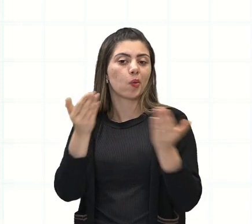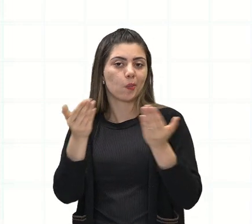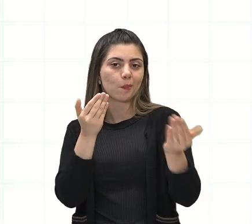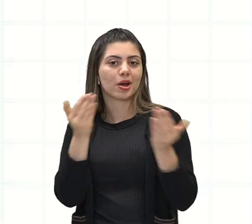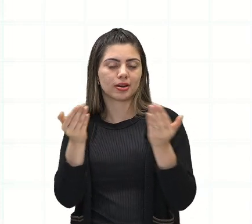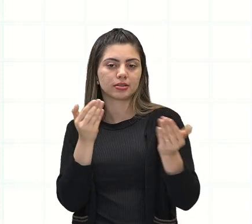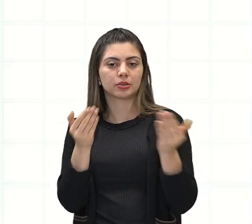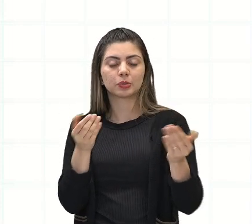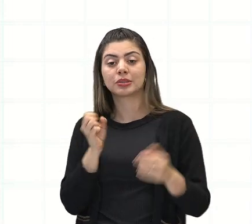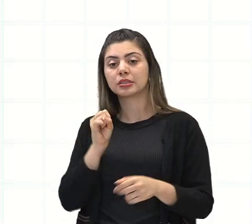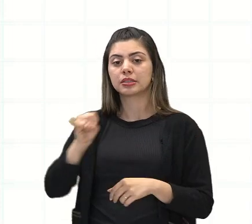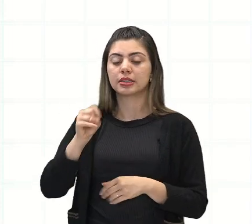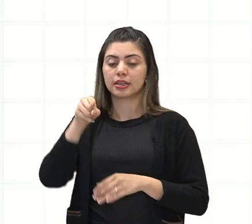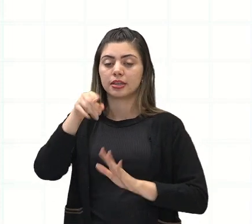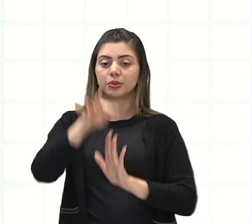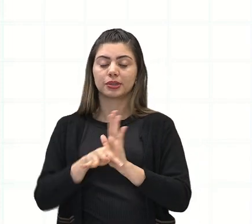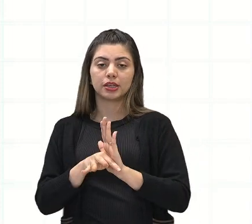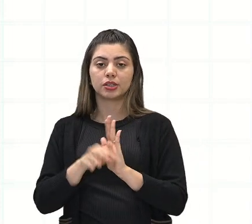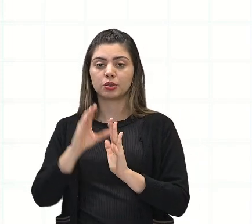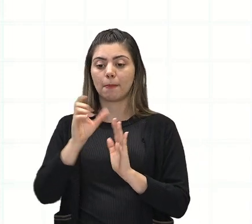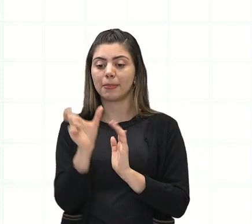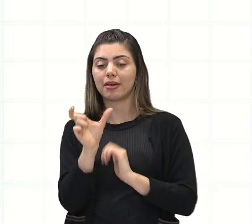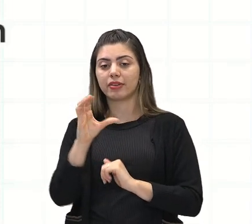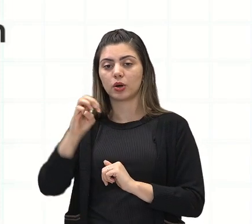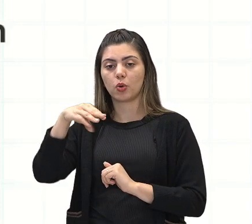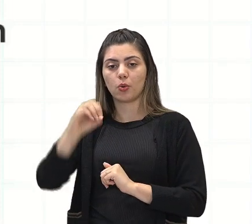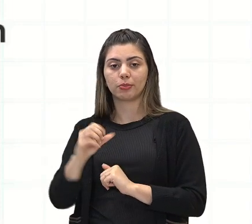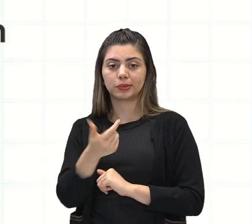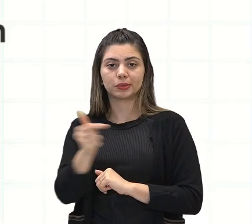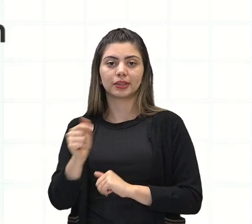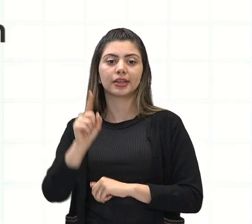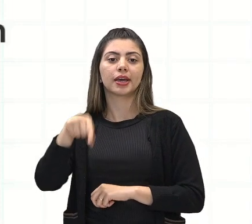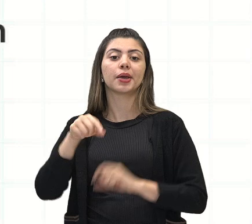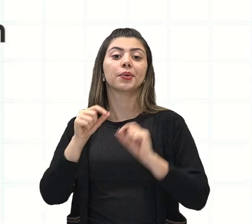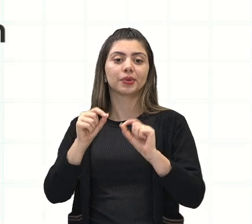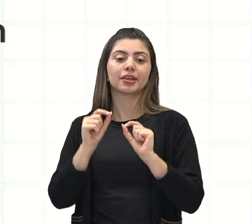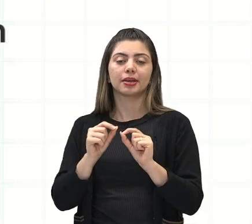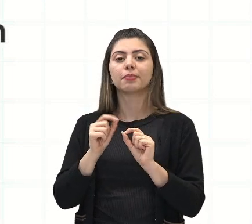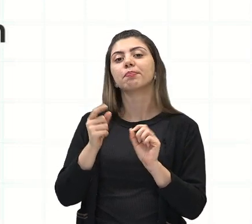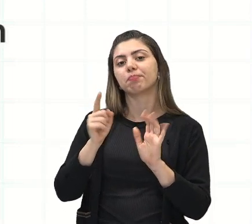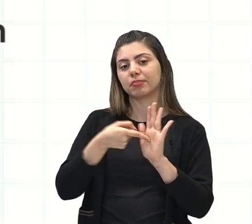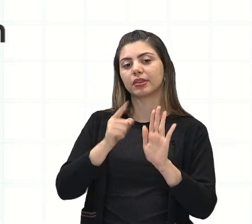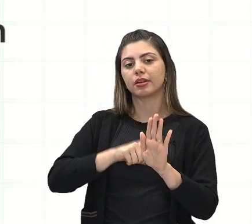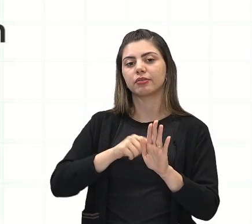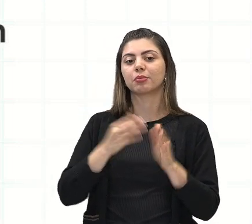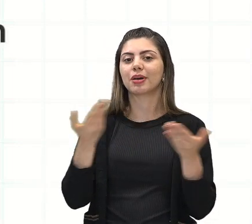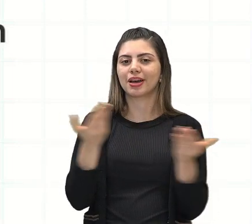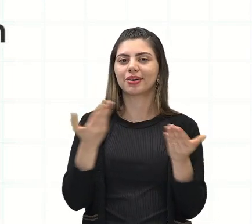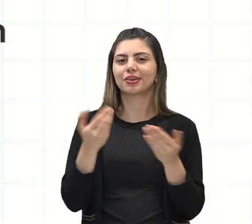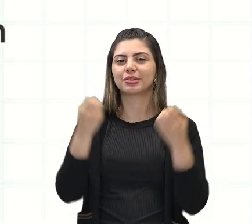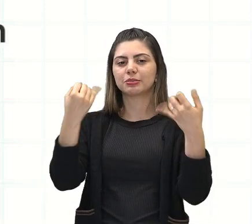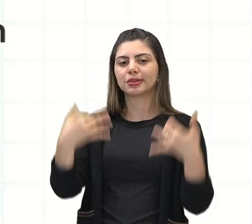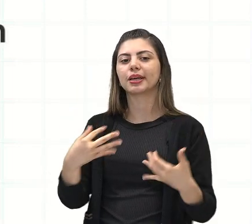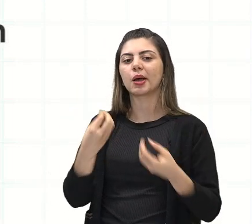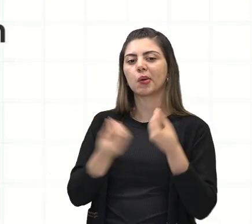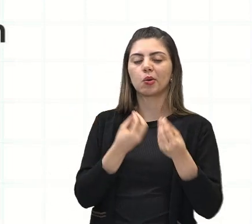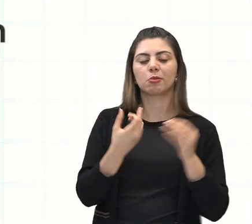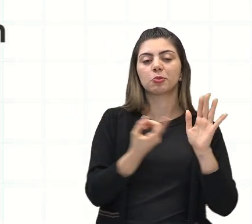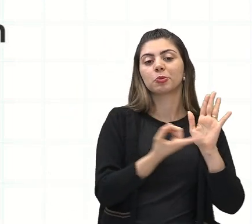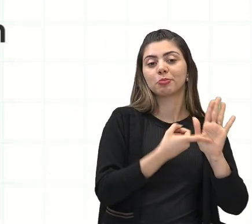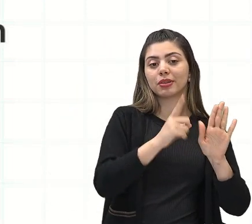importante que a gente consiga fazer essa diferença. Que está marcada bem aqui. Comparação versus